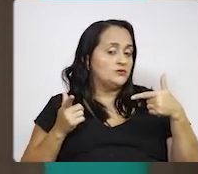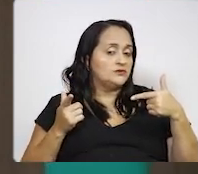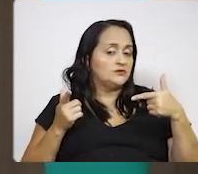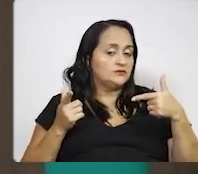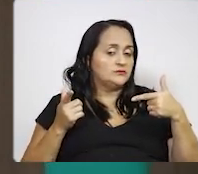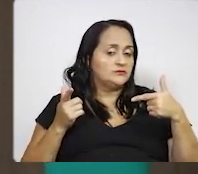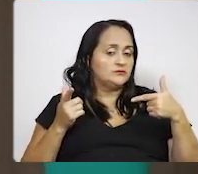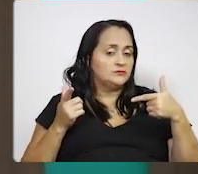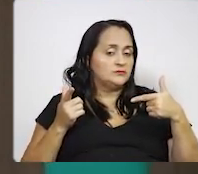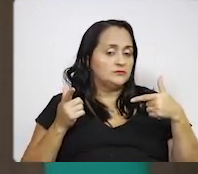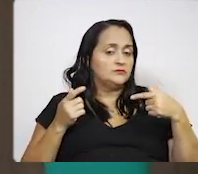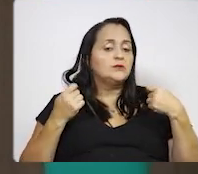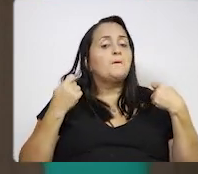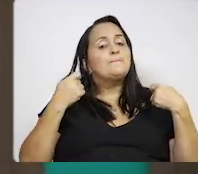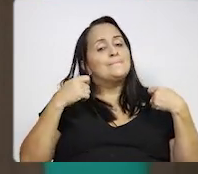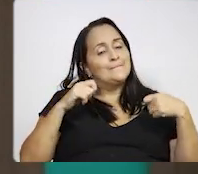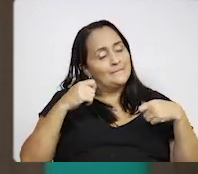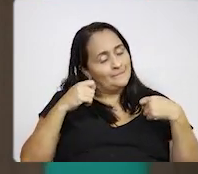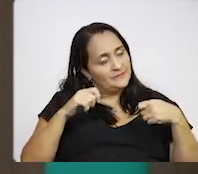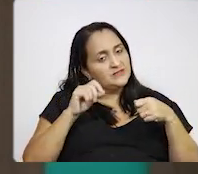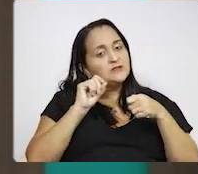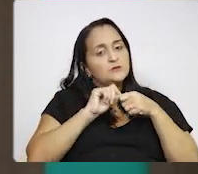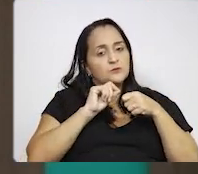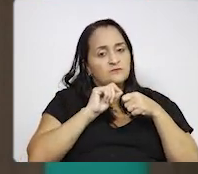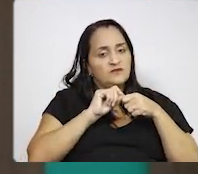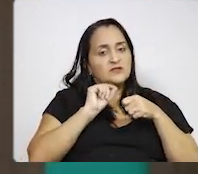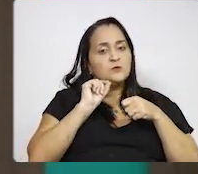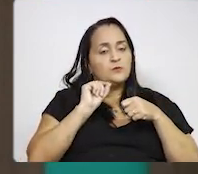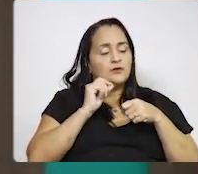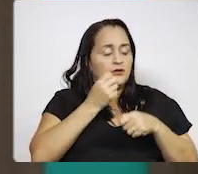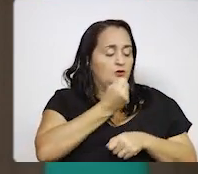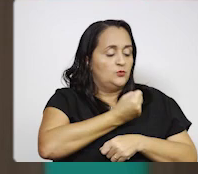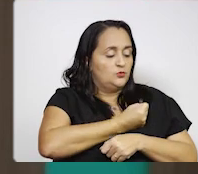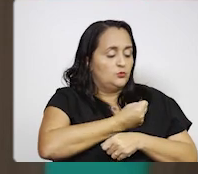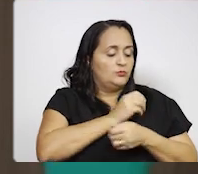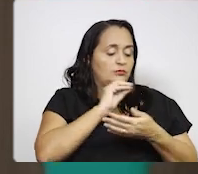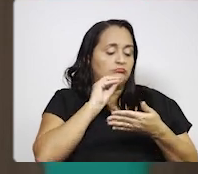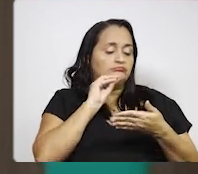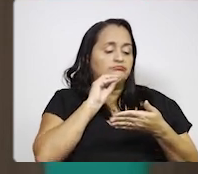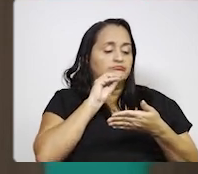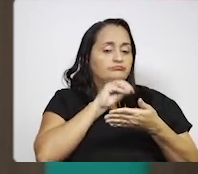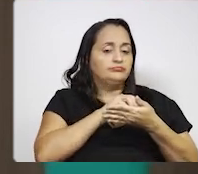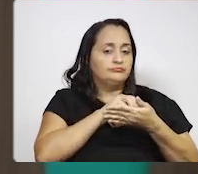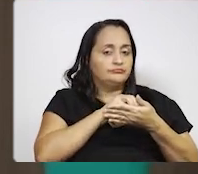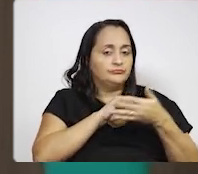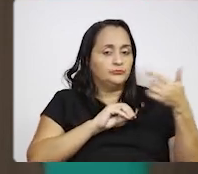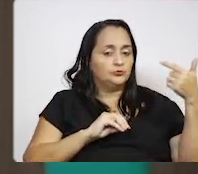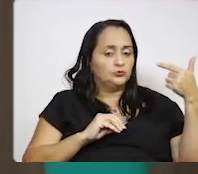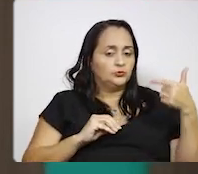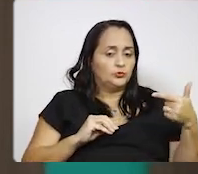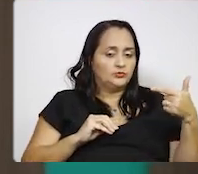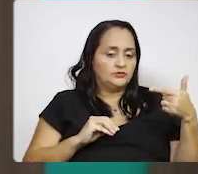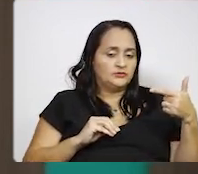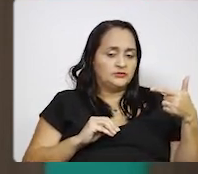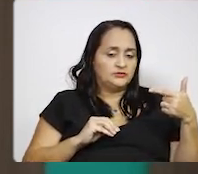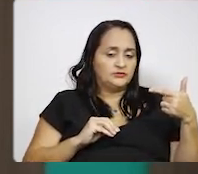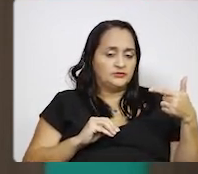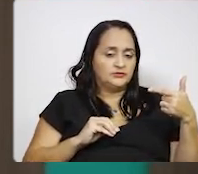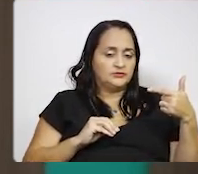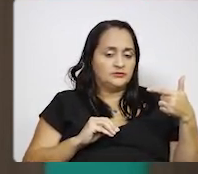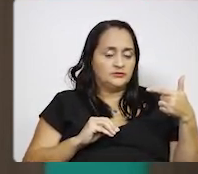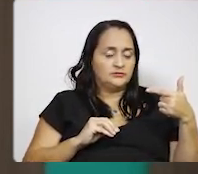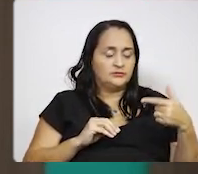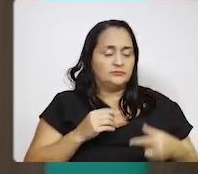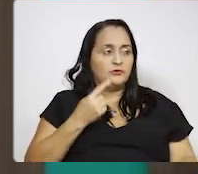é depois do 2, você tem que escrever o 2 na frente, ela e o 3 logo após, tá bom?